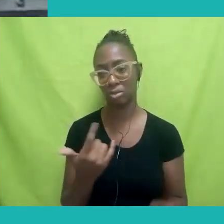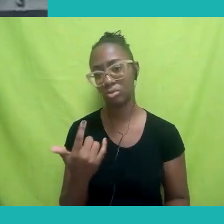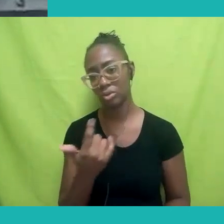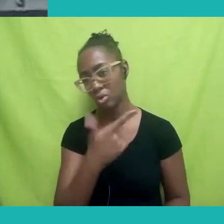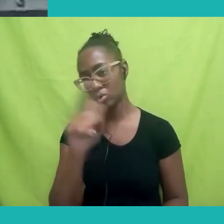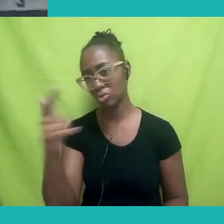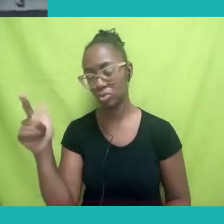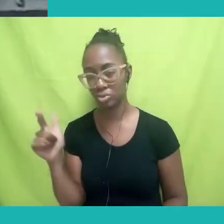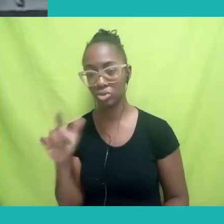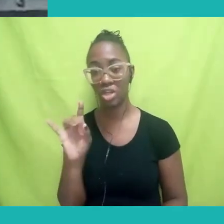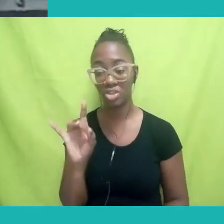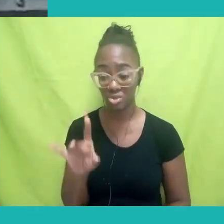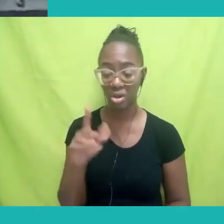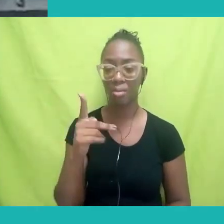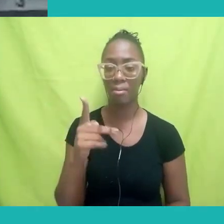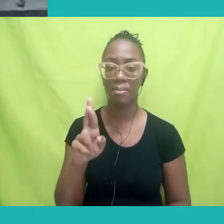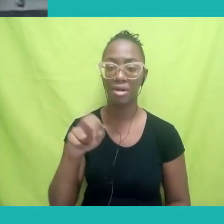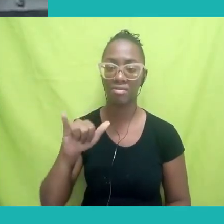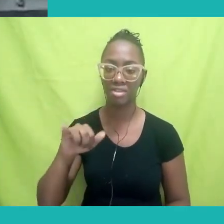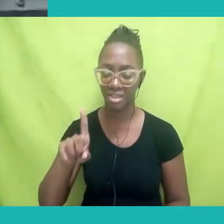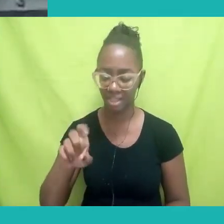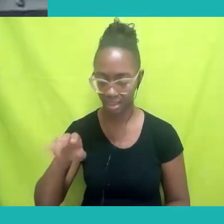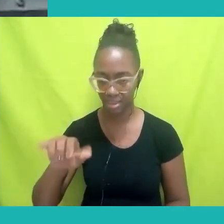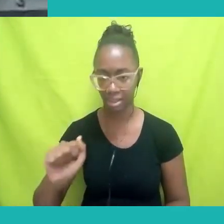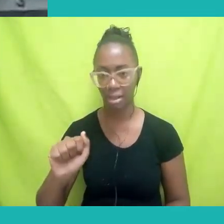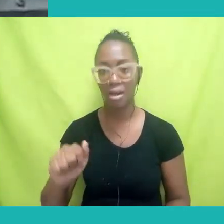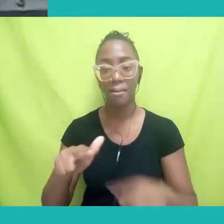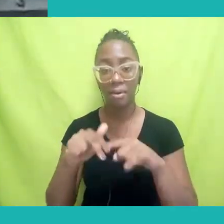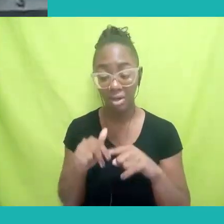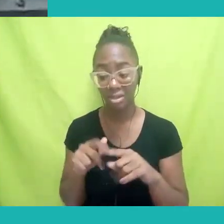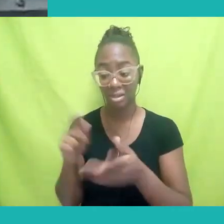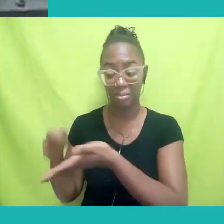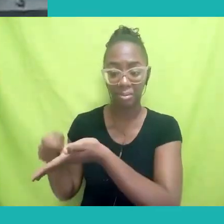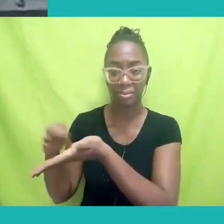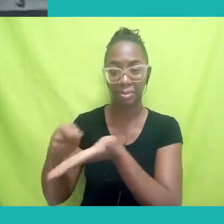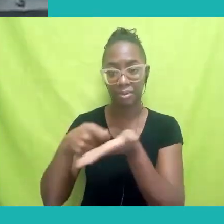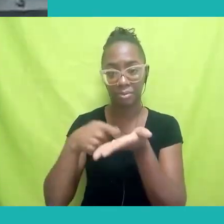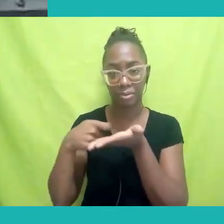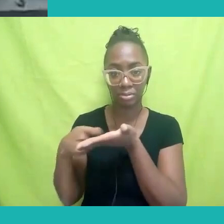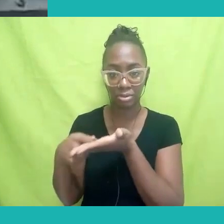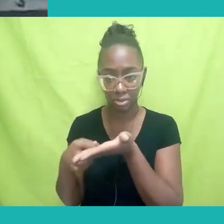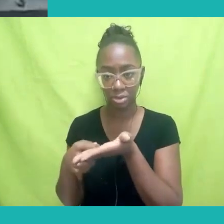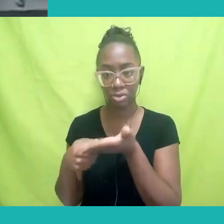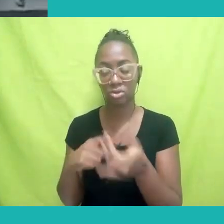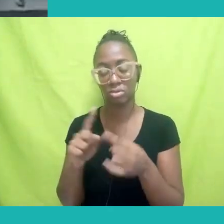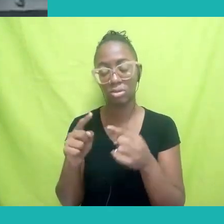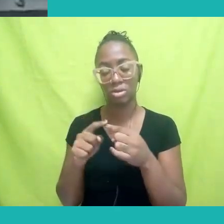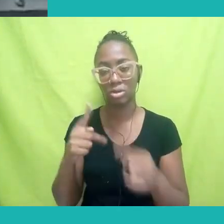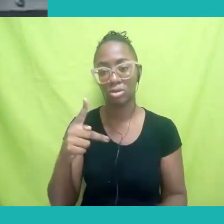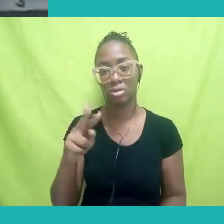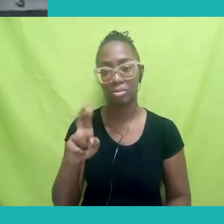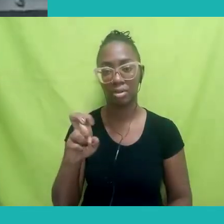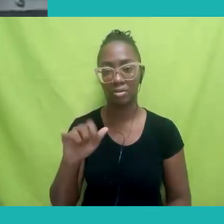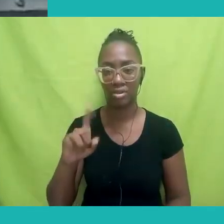propriamente previdenciários. Porque a gente já frisou, o caráter contributivo, né, inerente a um regime previdenciário, conforme o